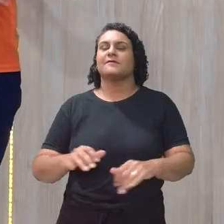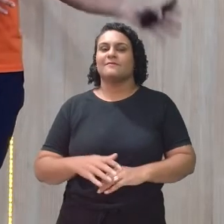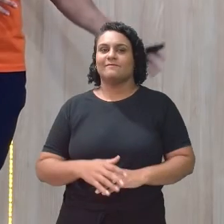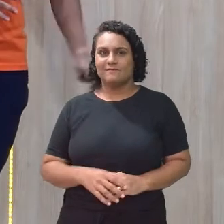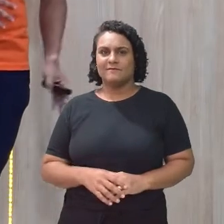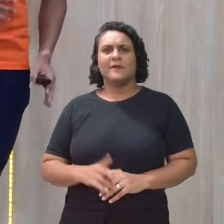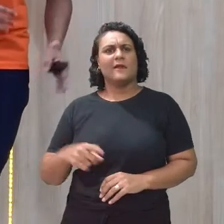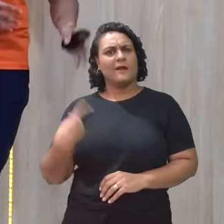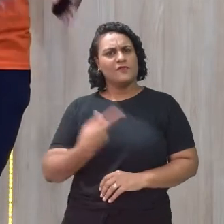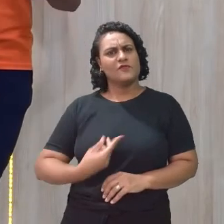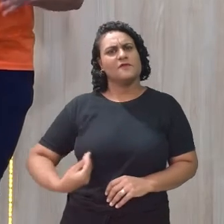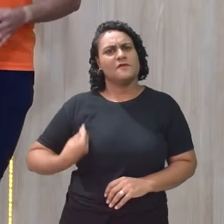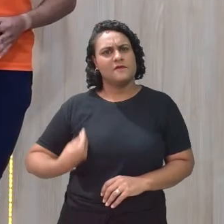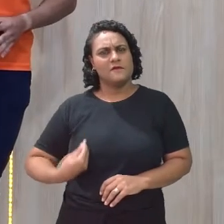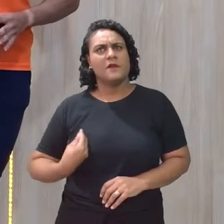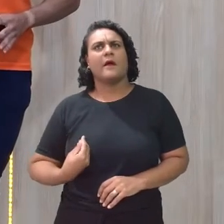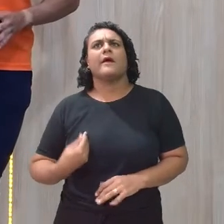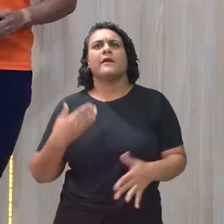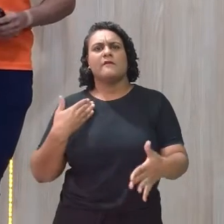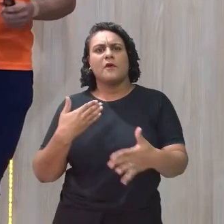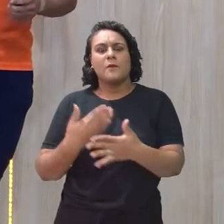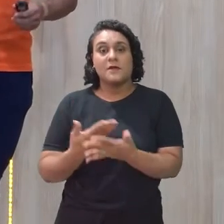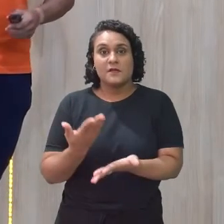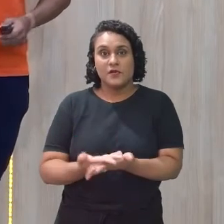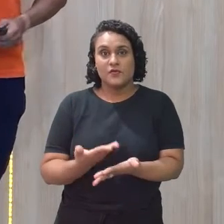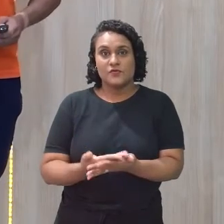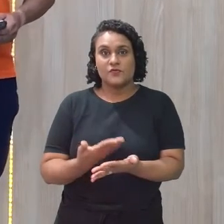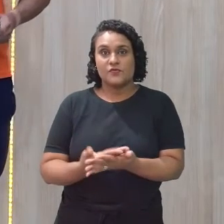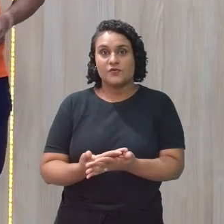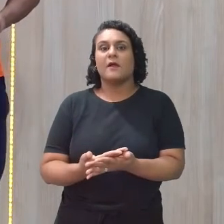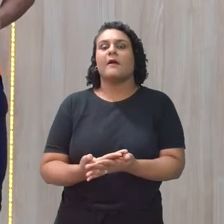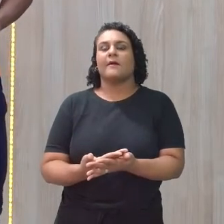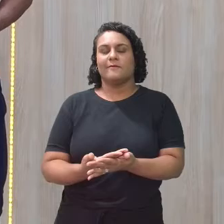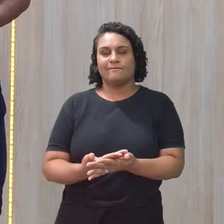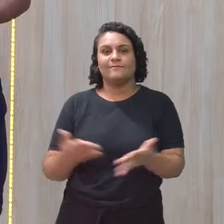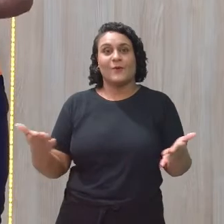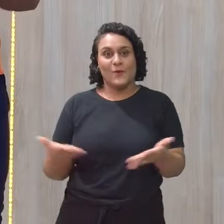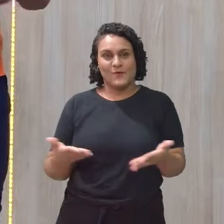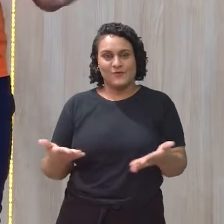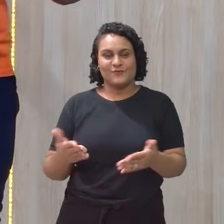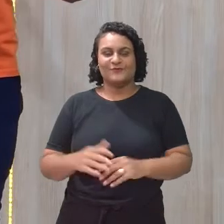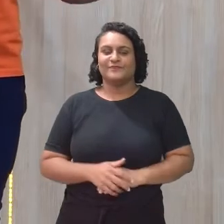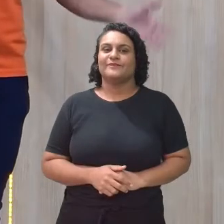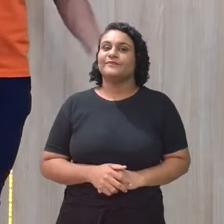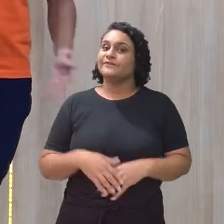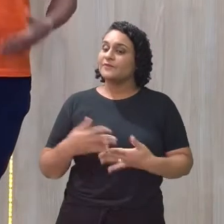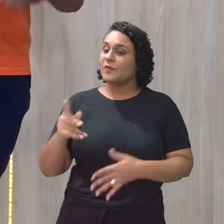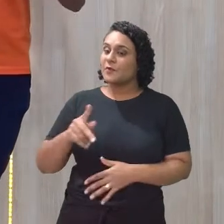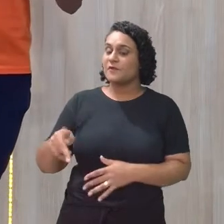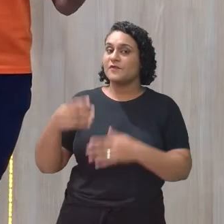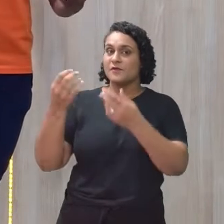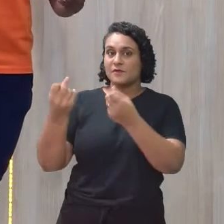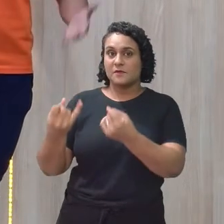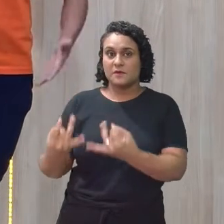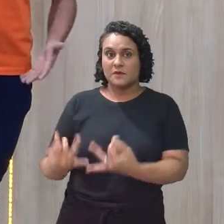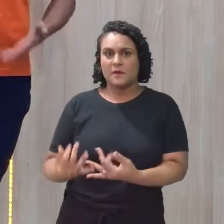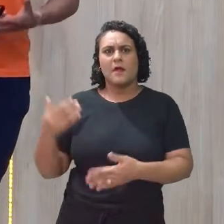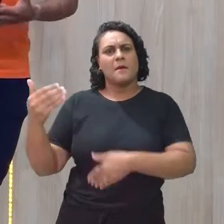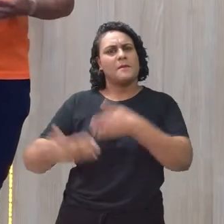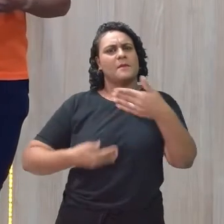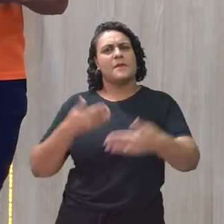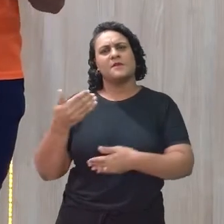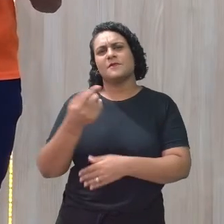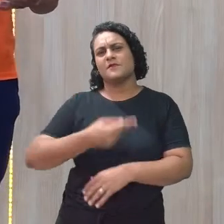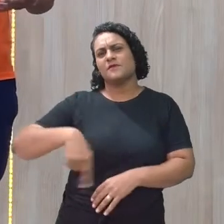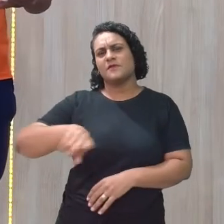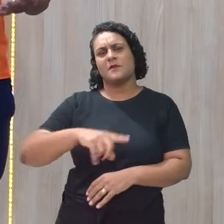já vivenciou e do que a gente vai começar a vivenciar a partir da aula de hoje, certo? Então, como o Tiago falou, a participação de